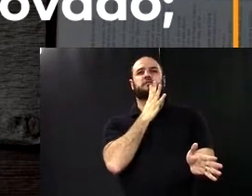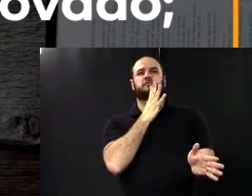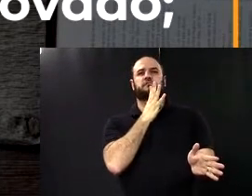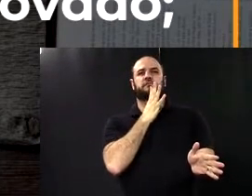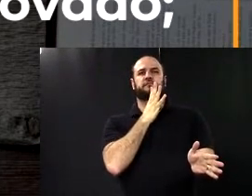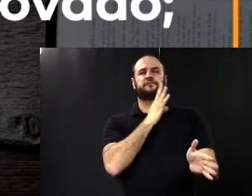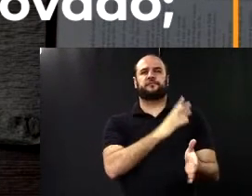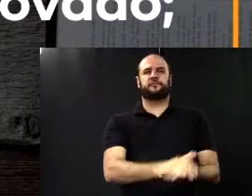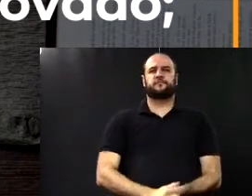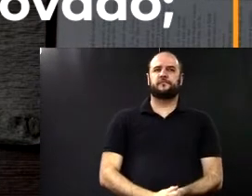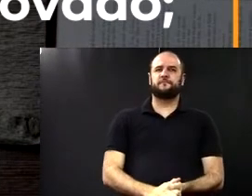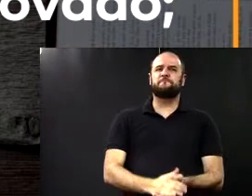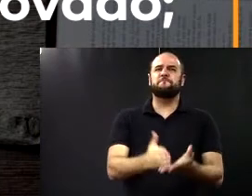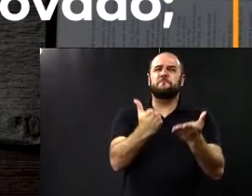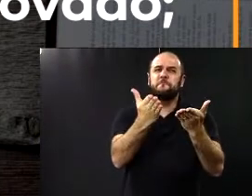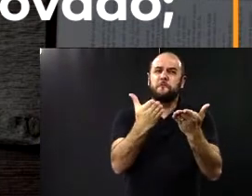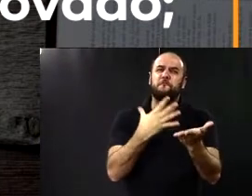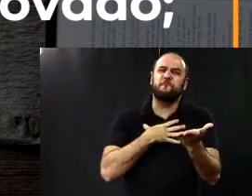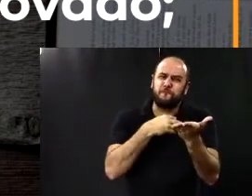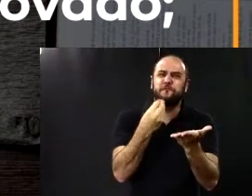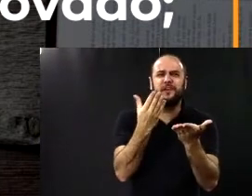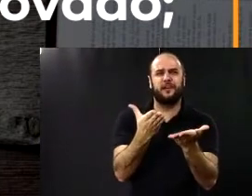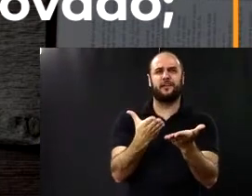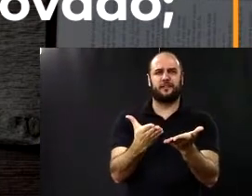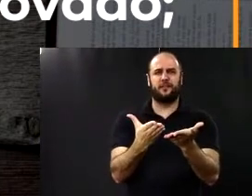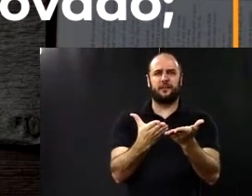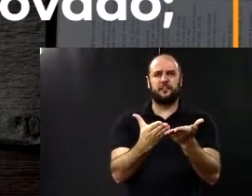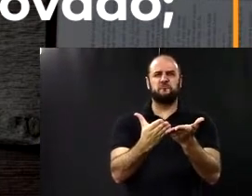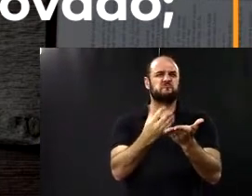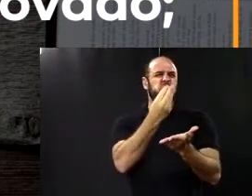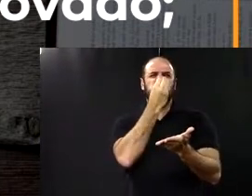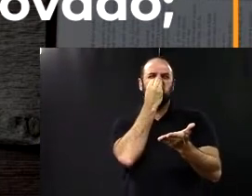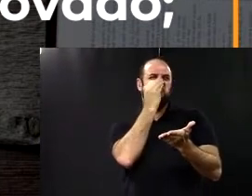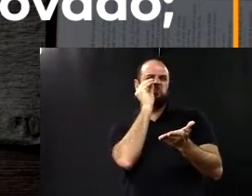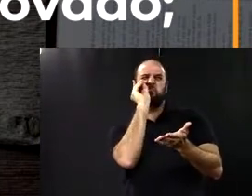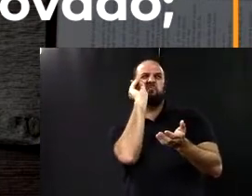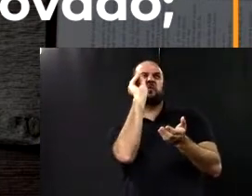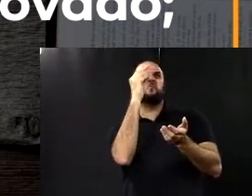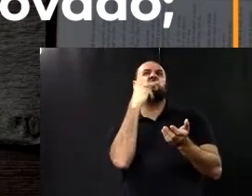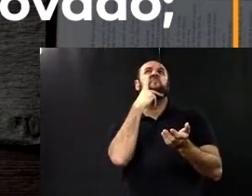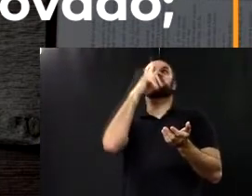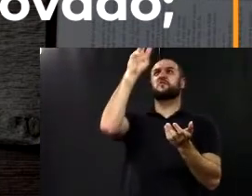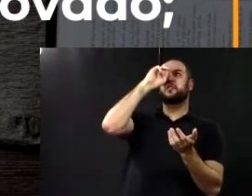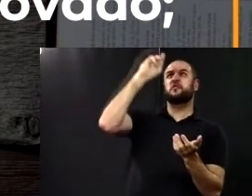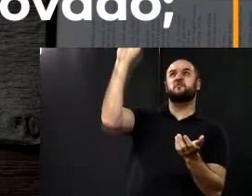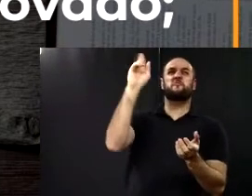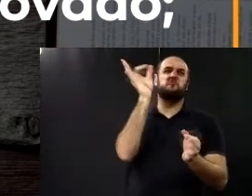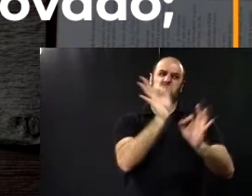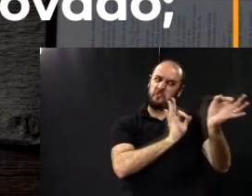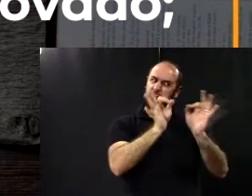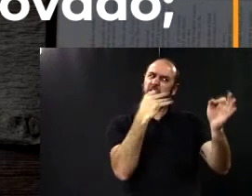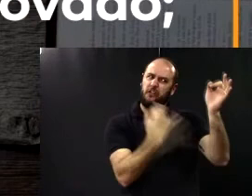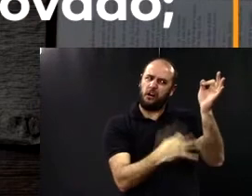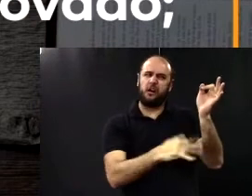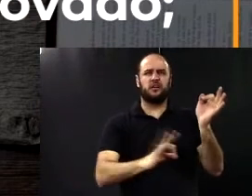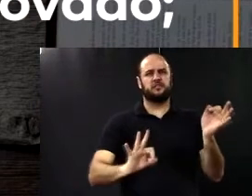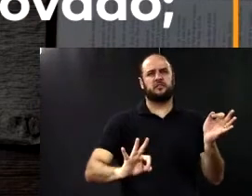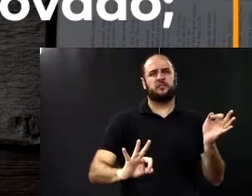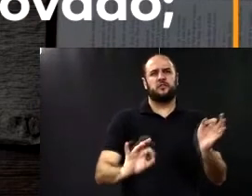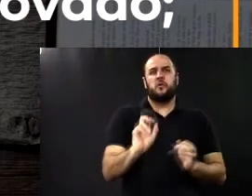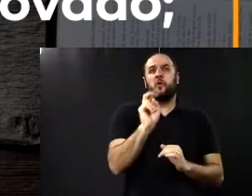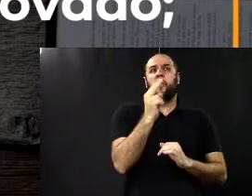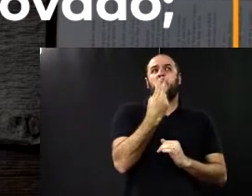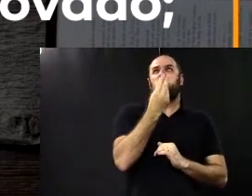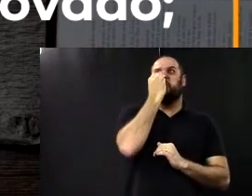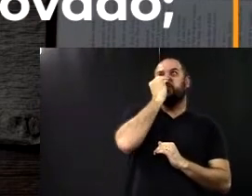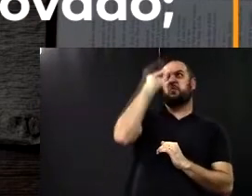convosco. Filho meu, não menosprezes a correção que vem do Senhor, nem desmaieis quando